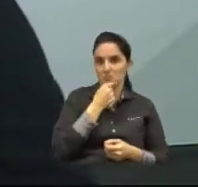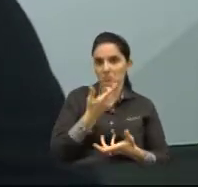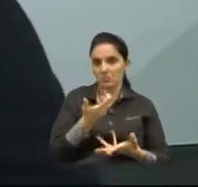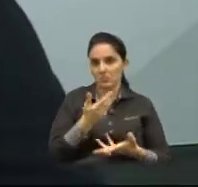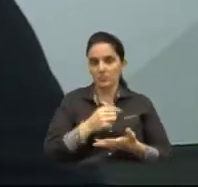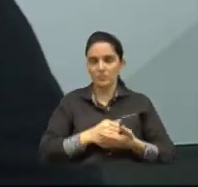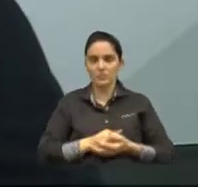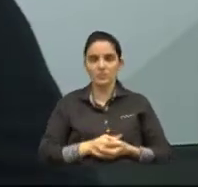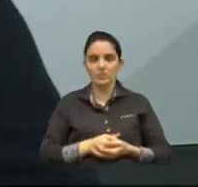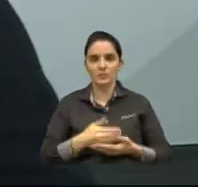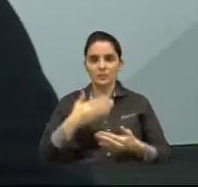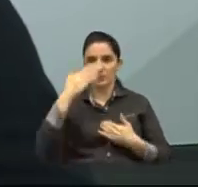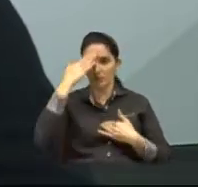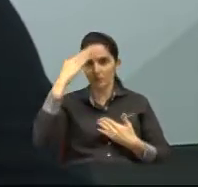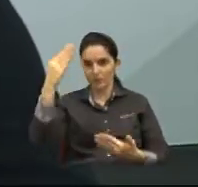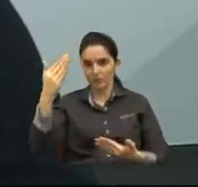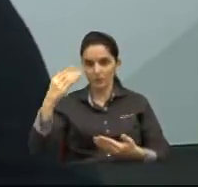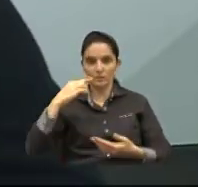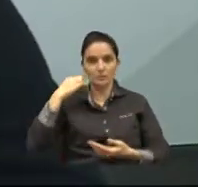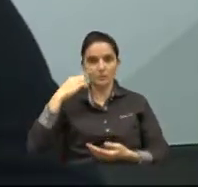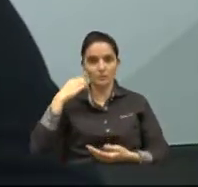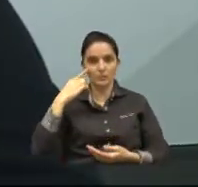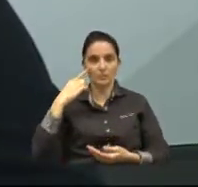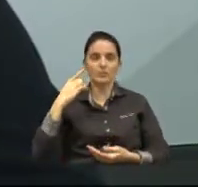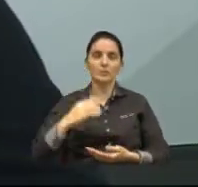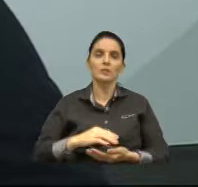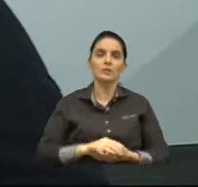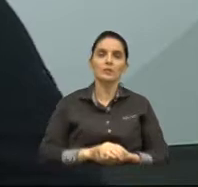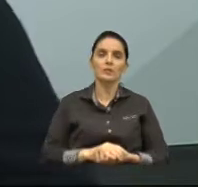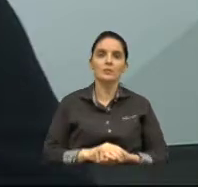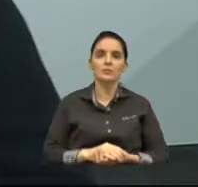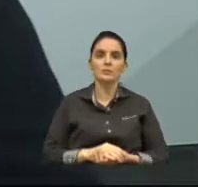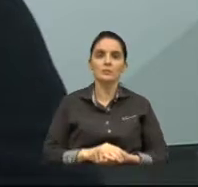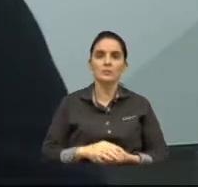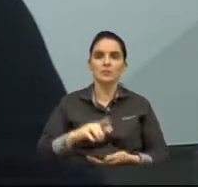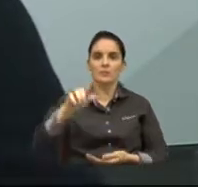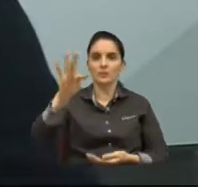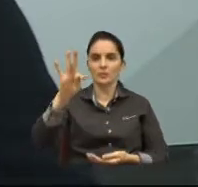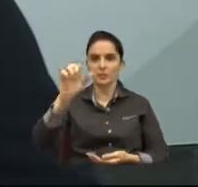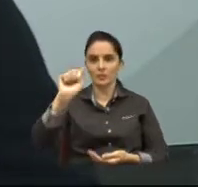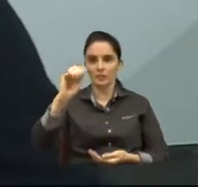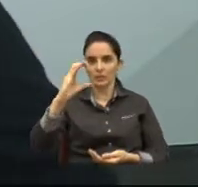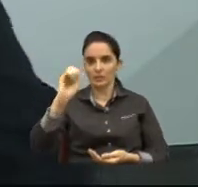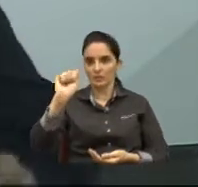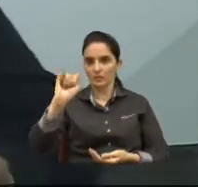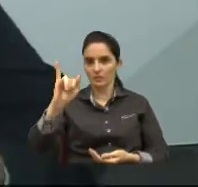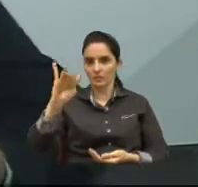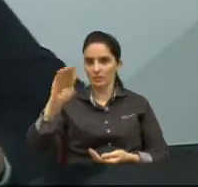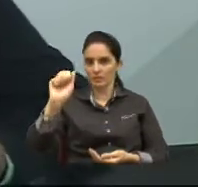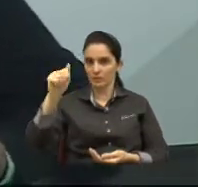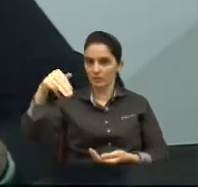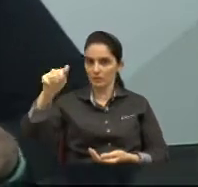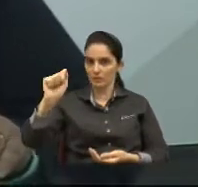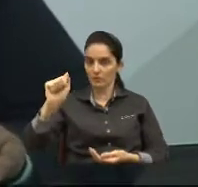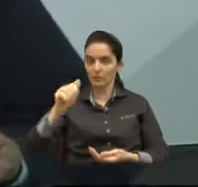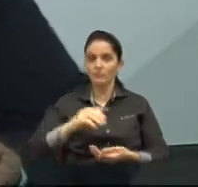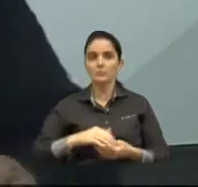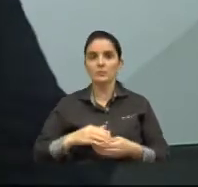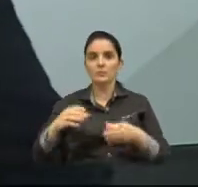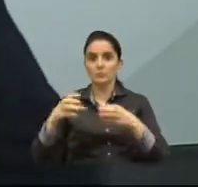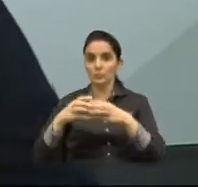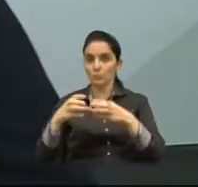federais, o Takayama, do PSC do Paraná, do nosso partido, Lemão, que é o presidente da Frente Parlamentar